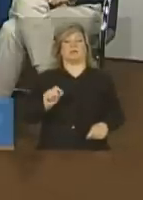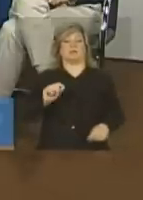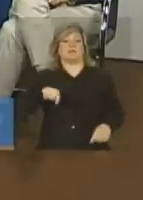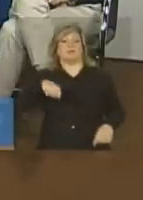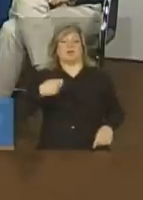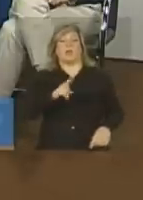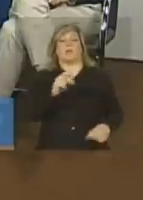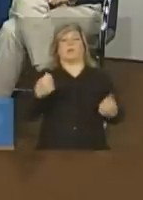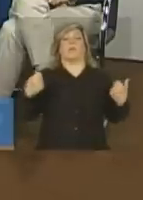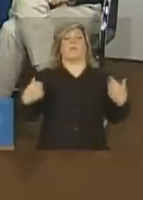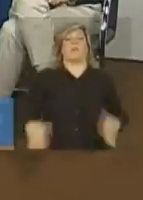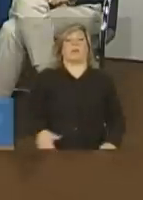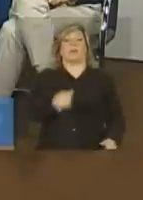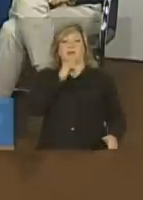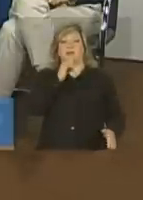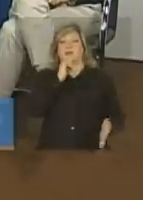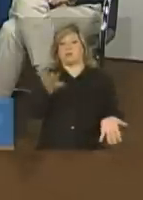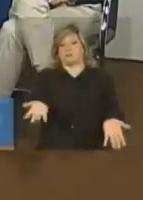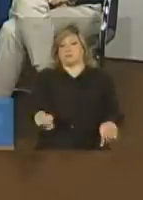uma despesa